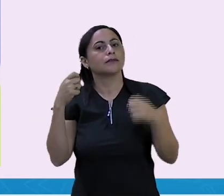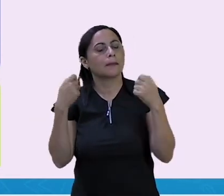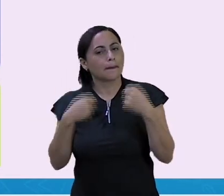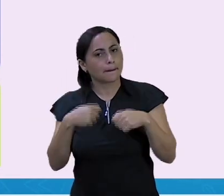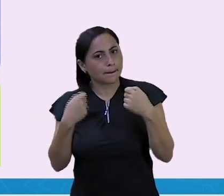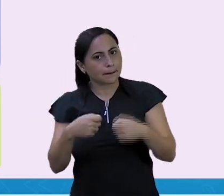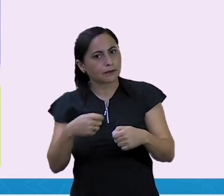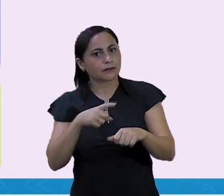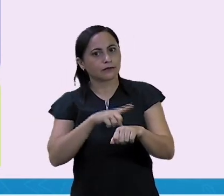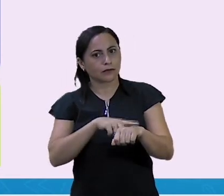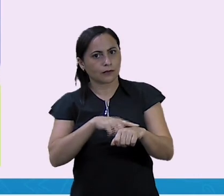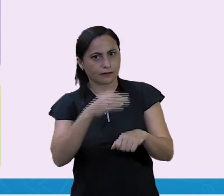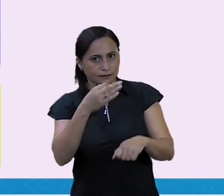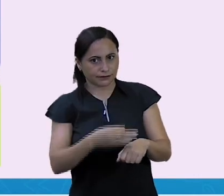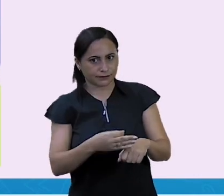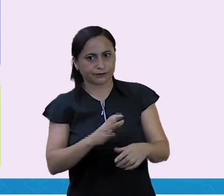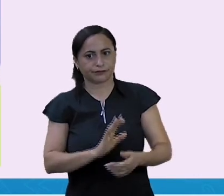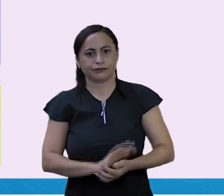tenha essa rotina.